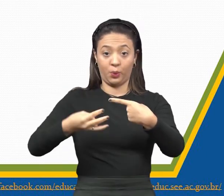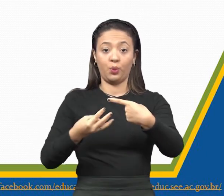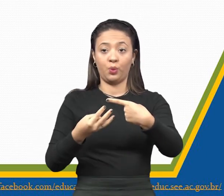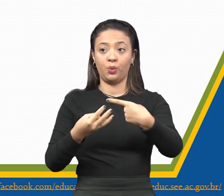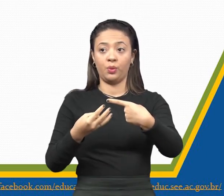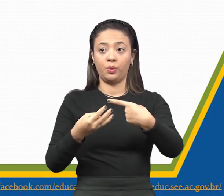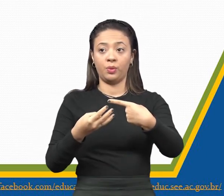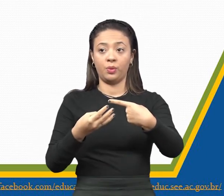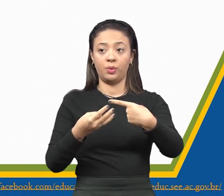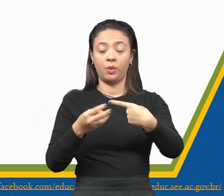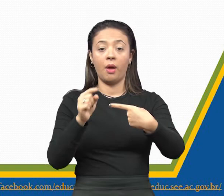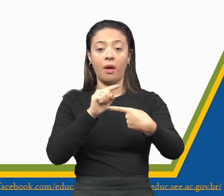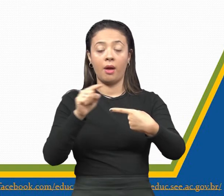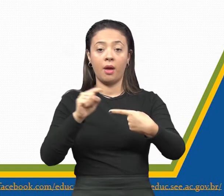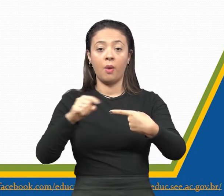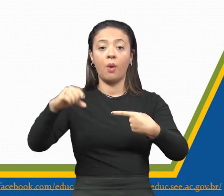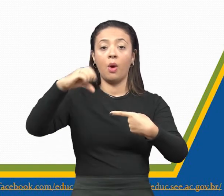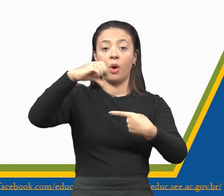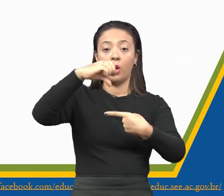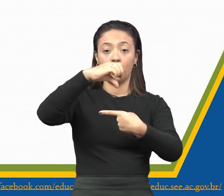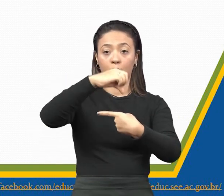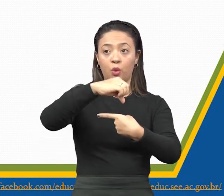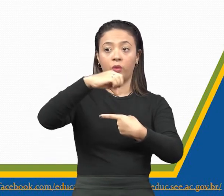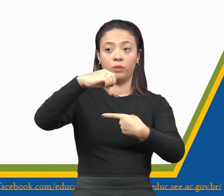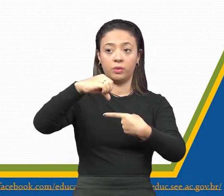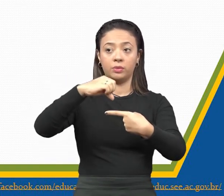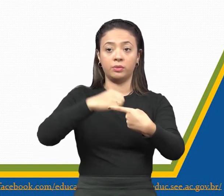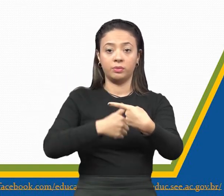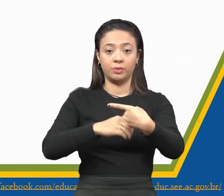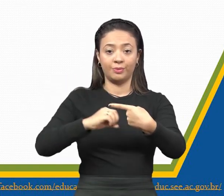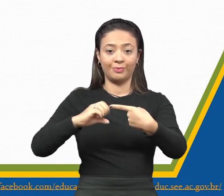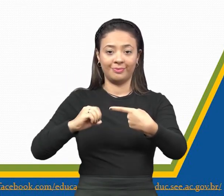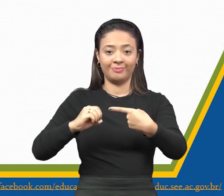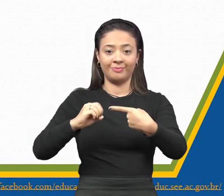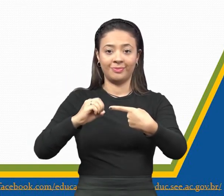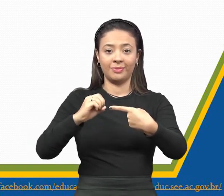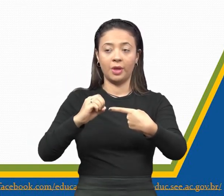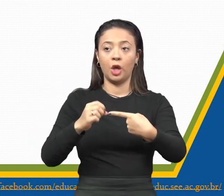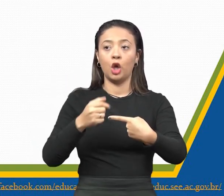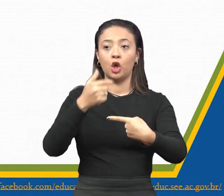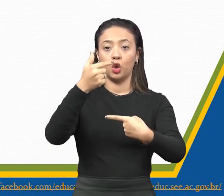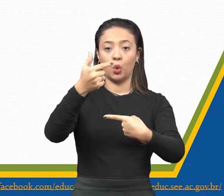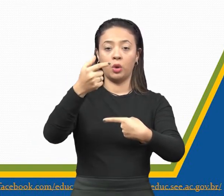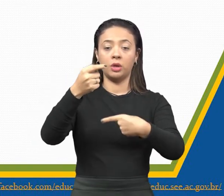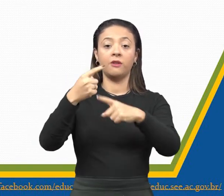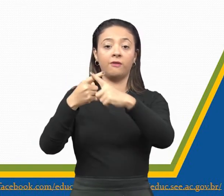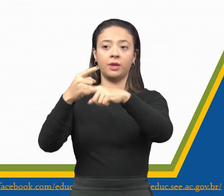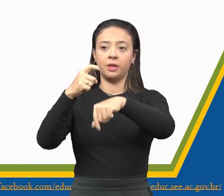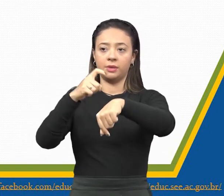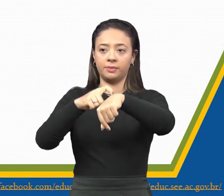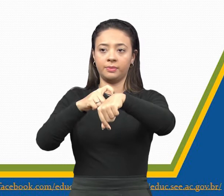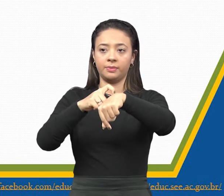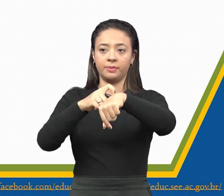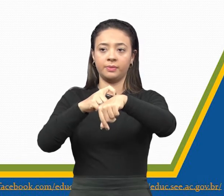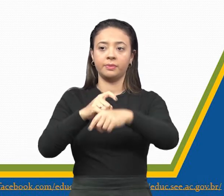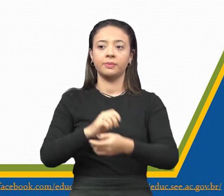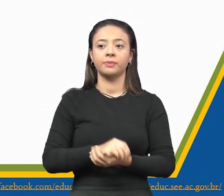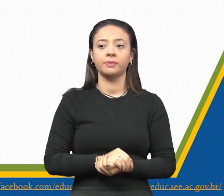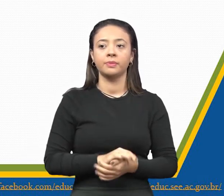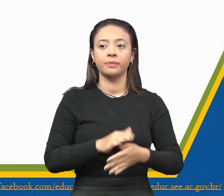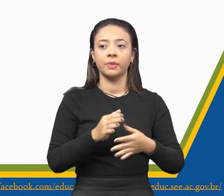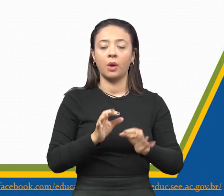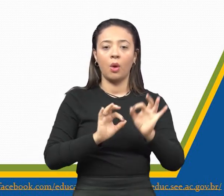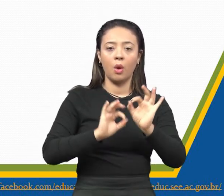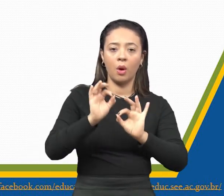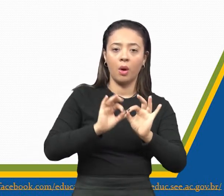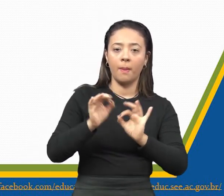simplificar a minha primeira fração. Simplificando por um fator em comum, que seria 30, nós vamos ficar dessa forma aqui. 1